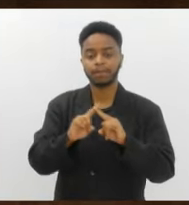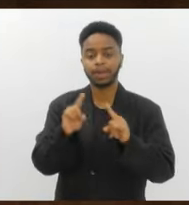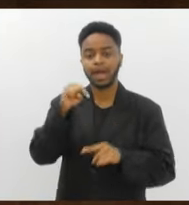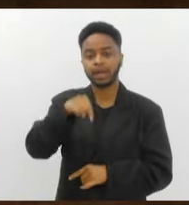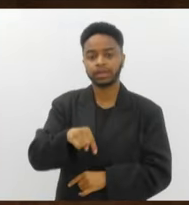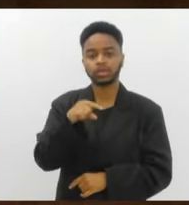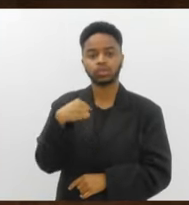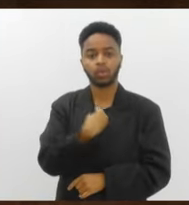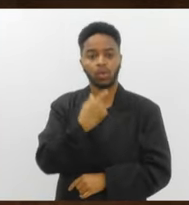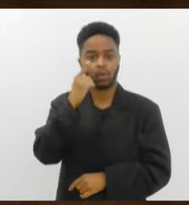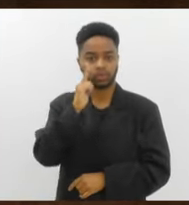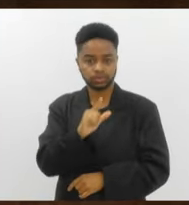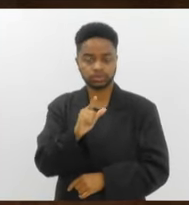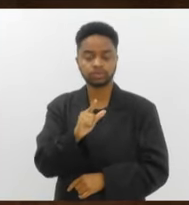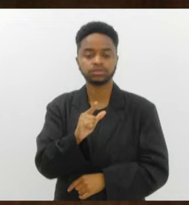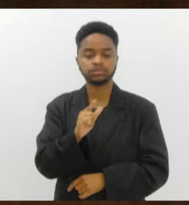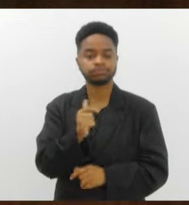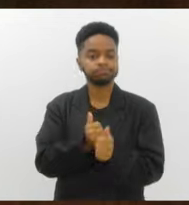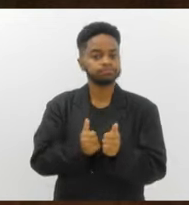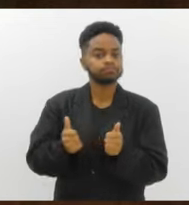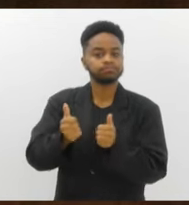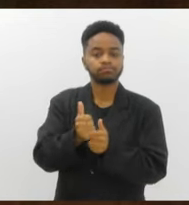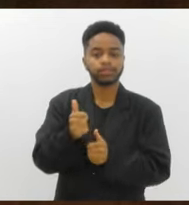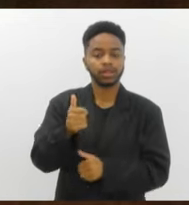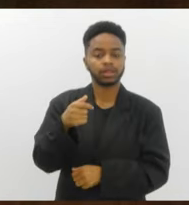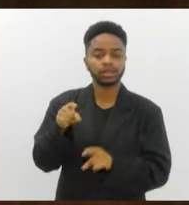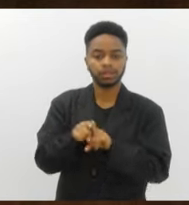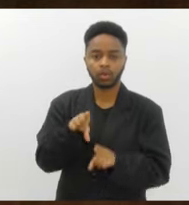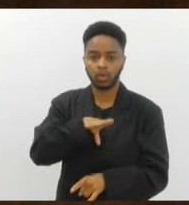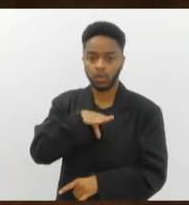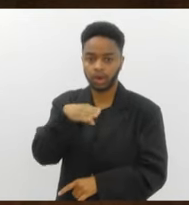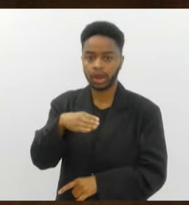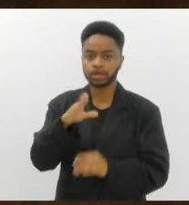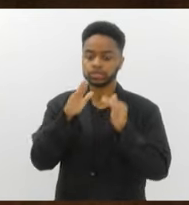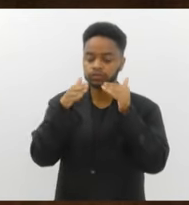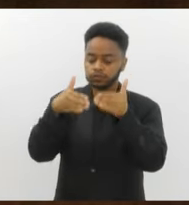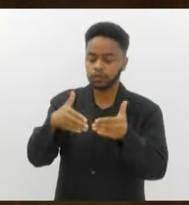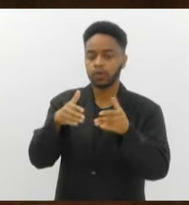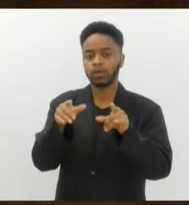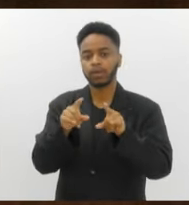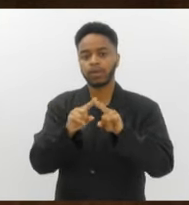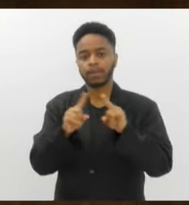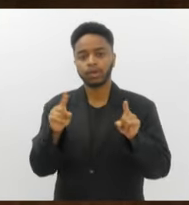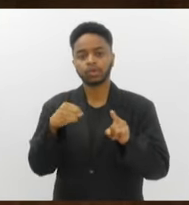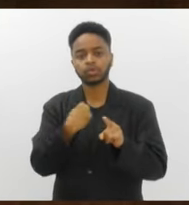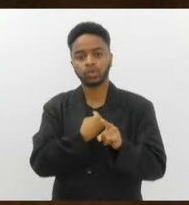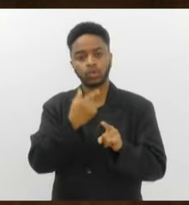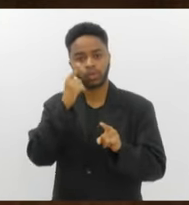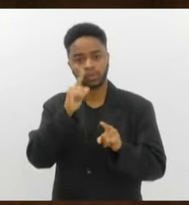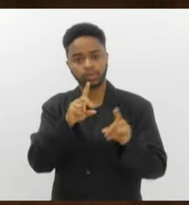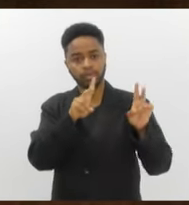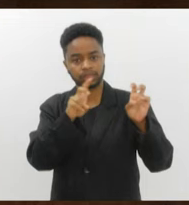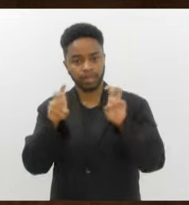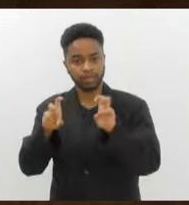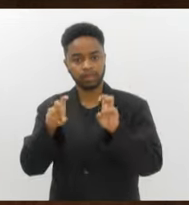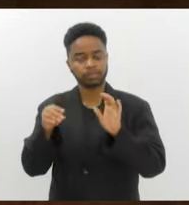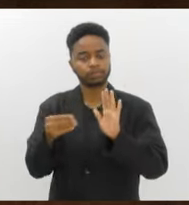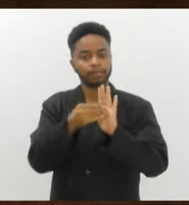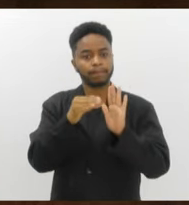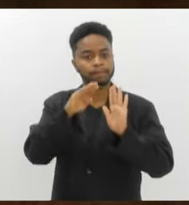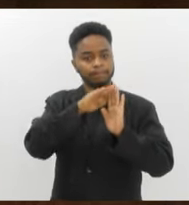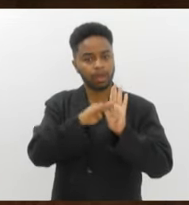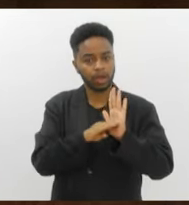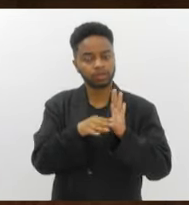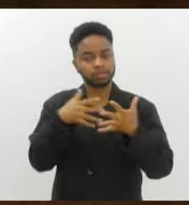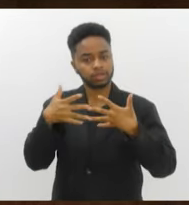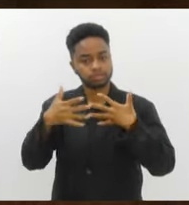estamos conseguindo fazer isso com pioneirismo, com coragem, com determinação, e nós vamos trazer este tema à pauta com transparência,